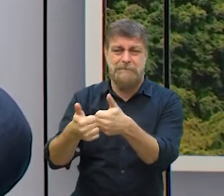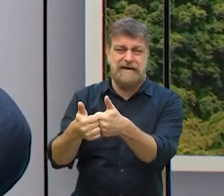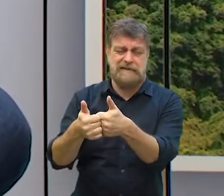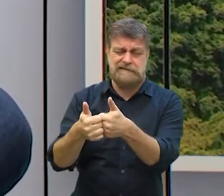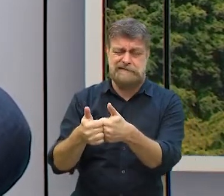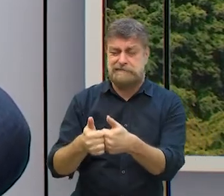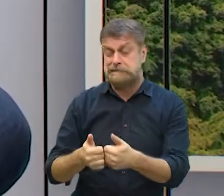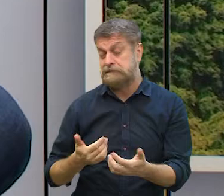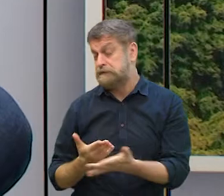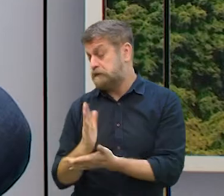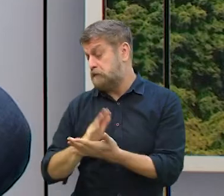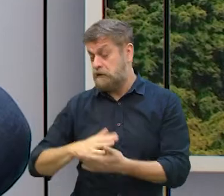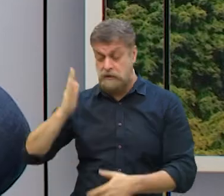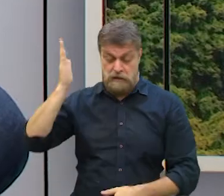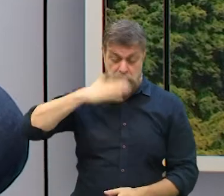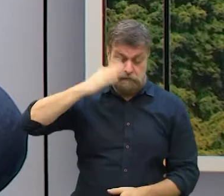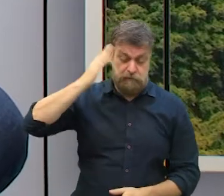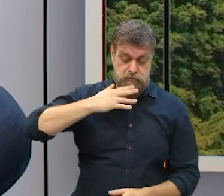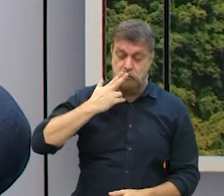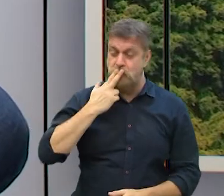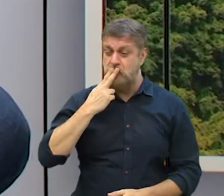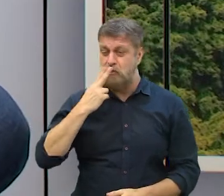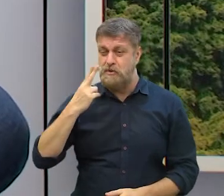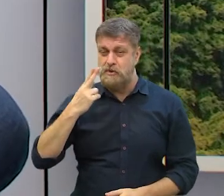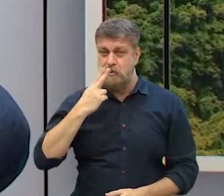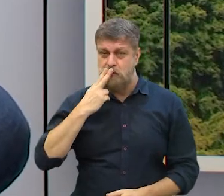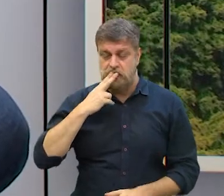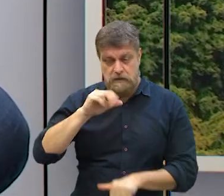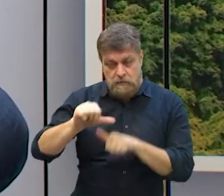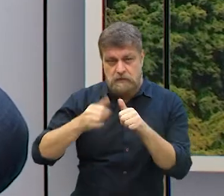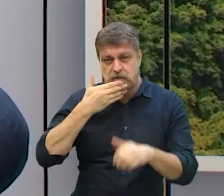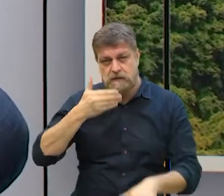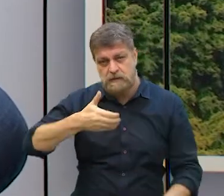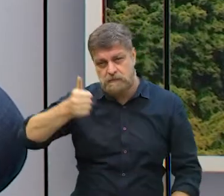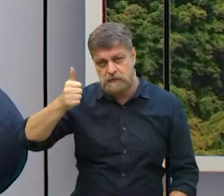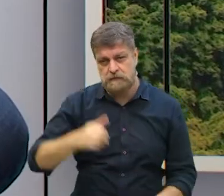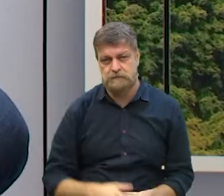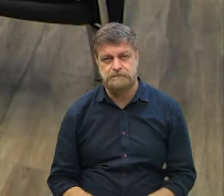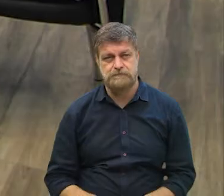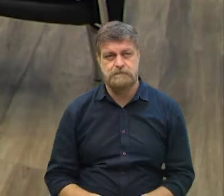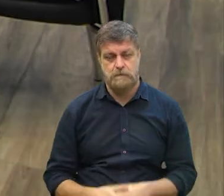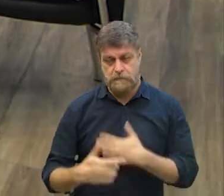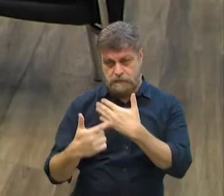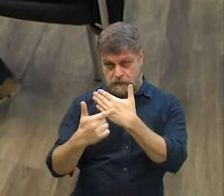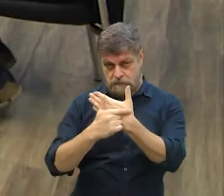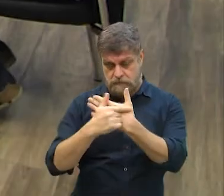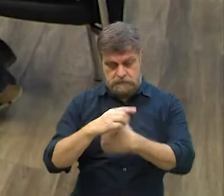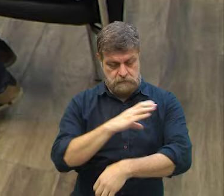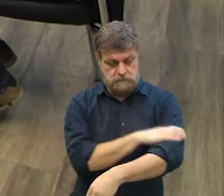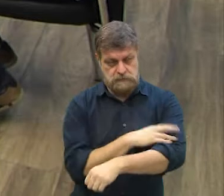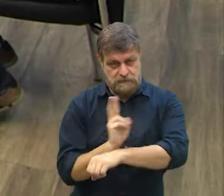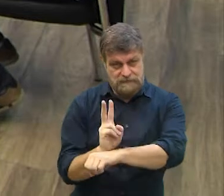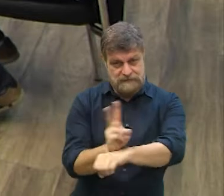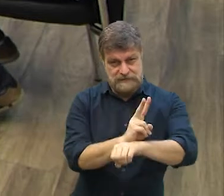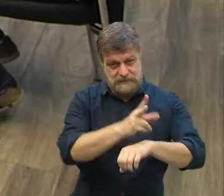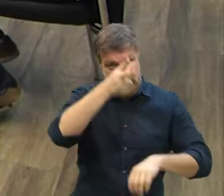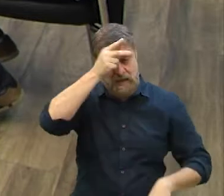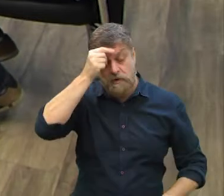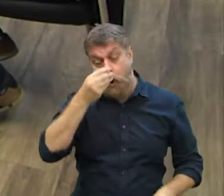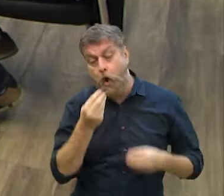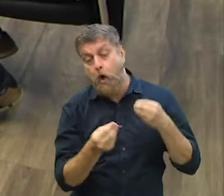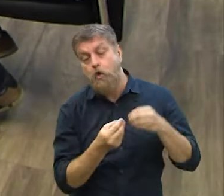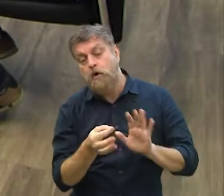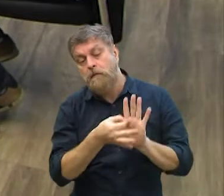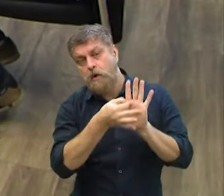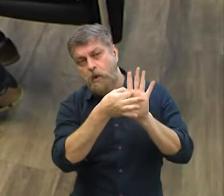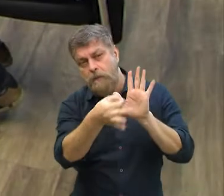estiver próximo dele, enfim. As coisas, graças a Deus, mudaram, estão mudando para melhor. Vereador, nesse papel de fiscalizar